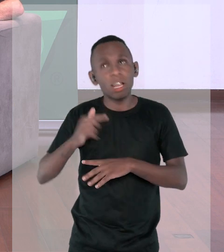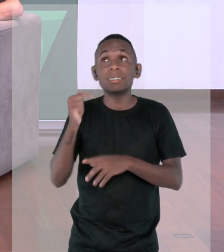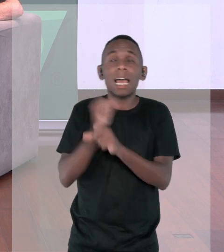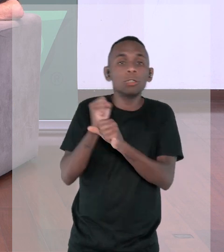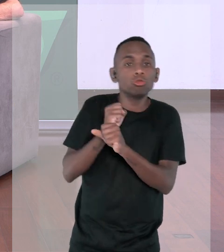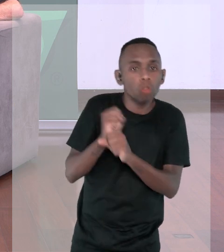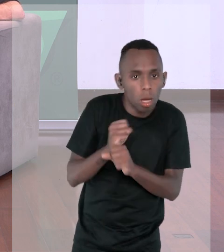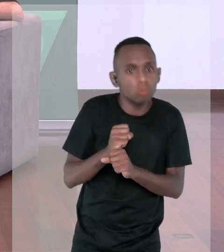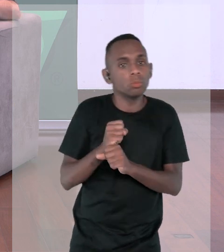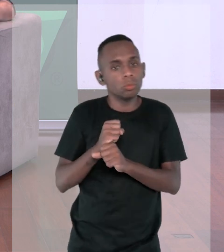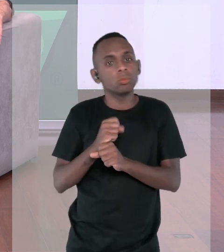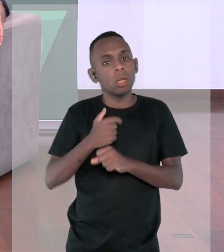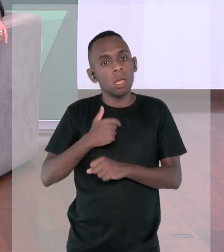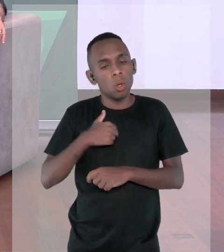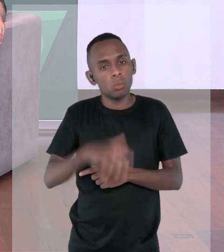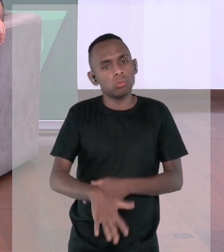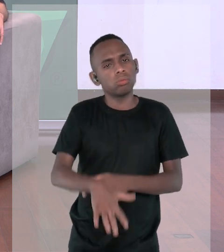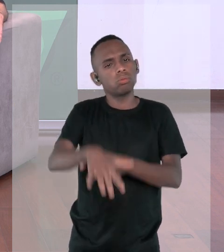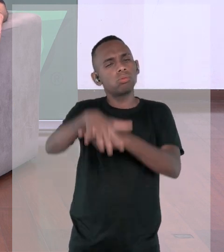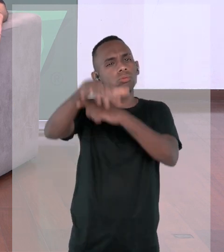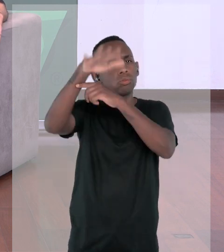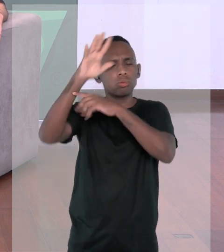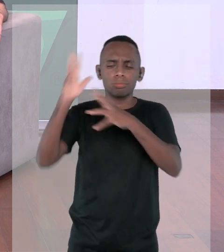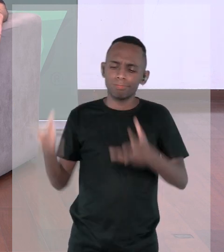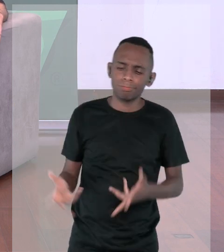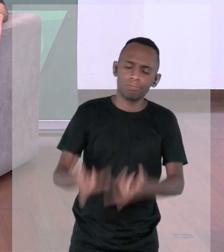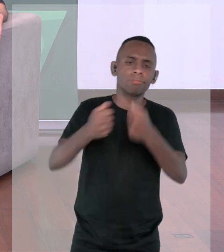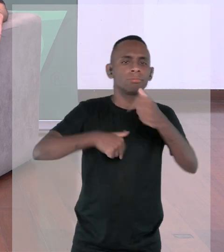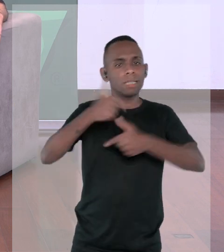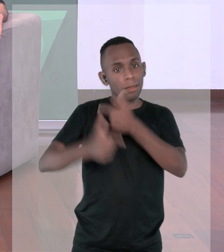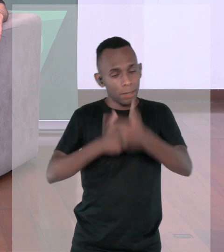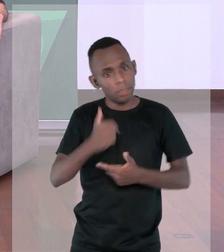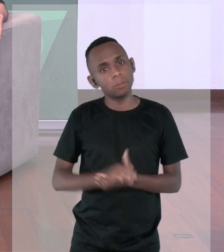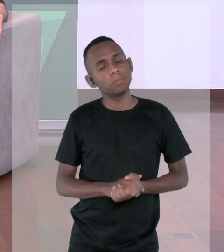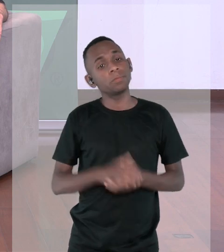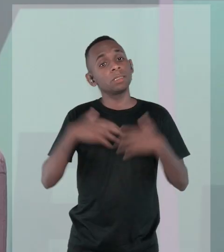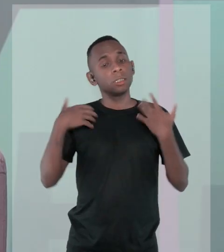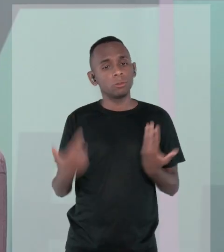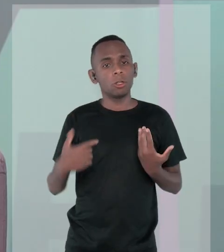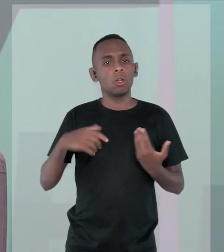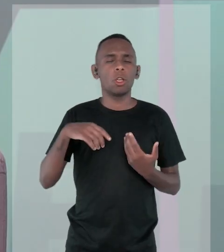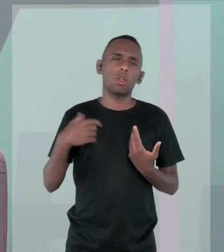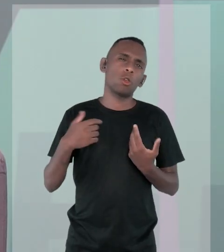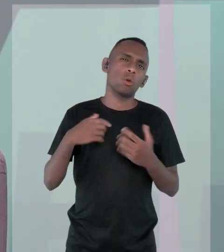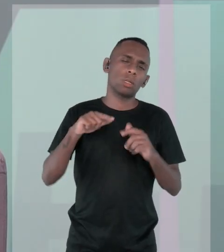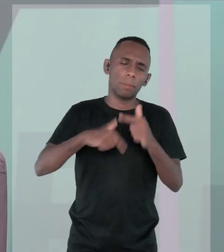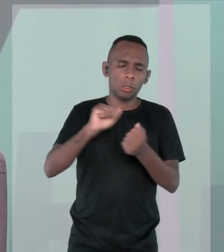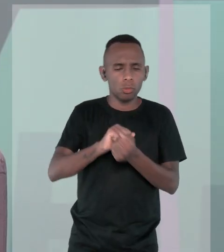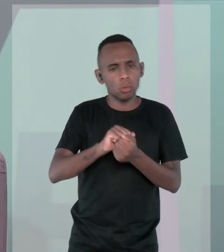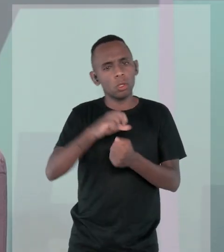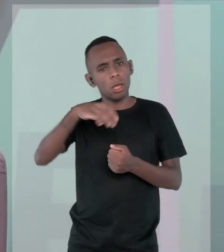7 anos me fez crescer muito do outro lado da poltrona. Aqui eu fiz Milton